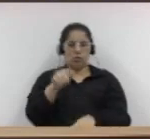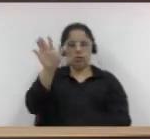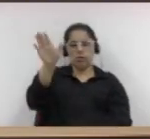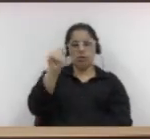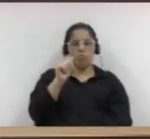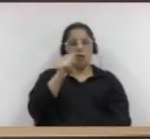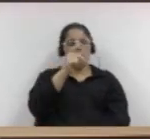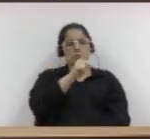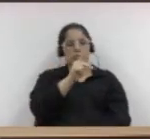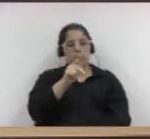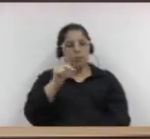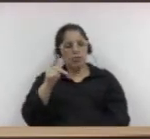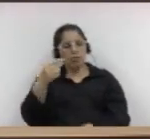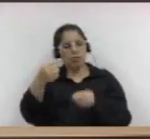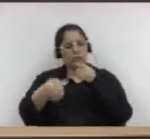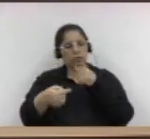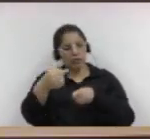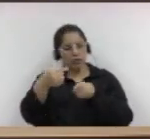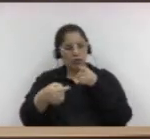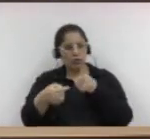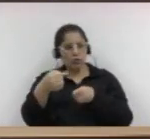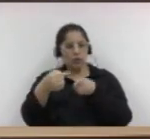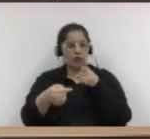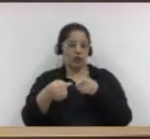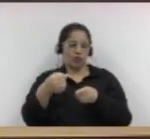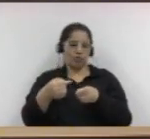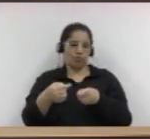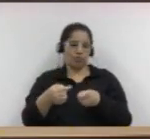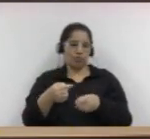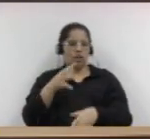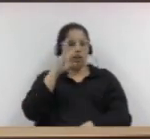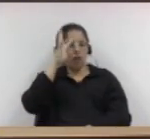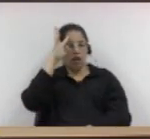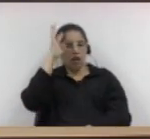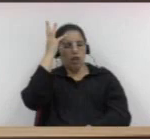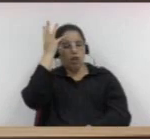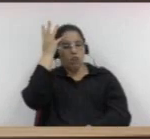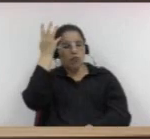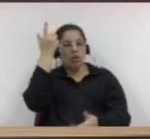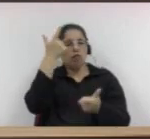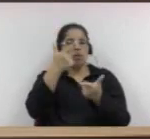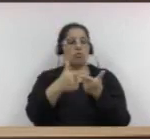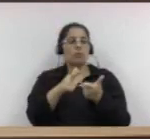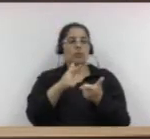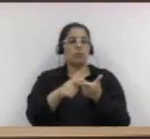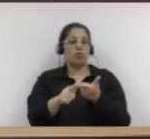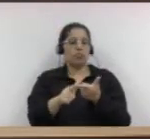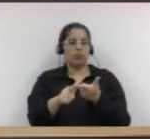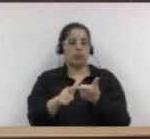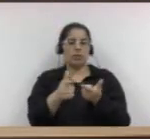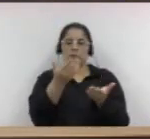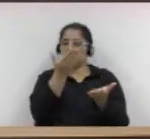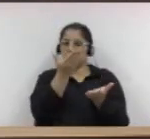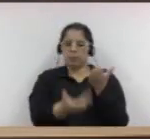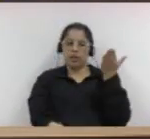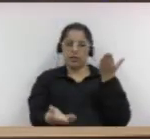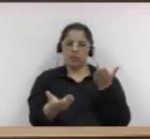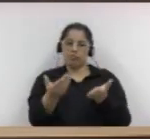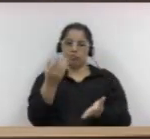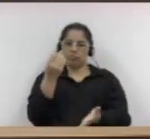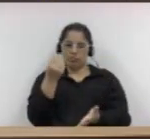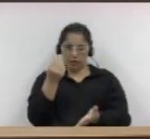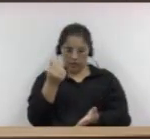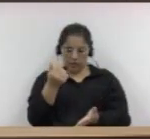para discussão e realmente achar um caminho para que esses 13 milhões que já foi investido não sejam perdidos.